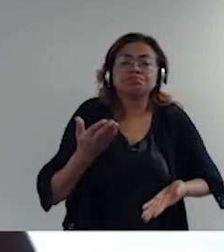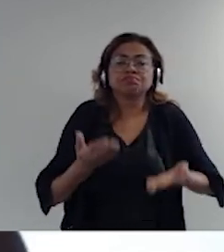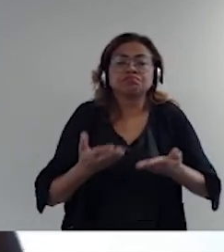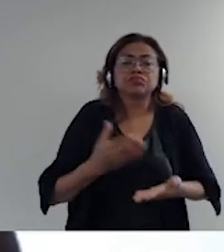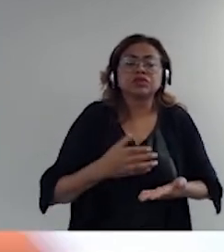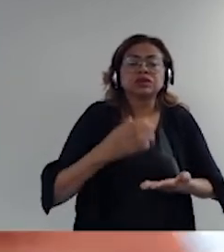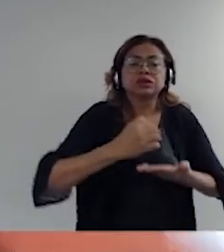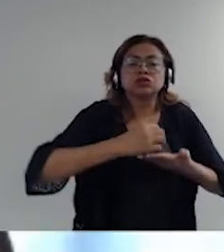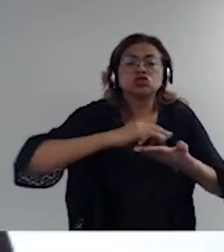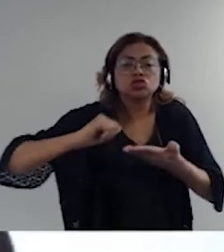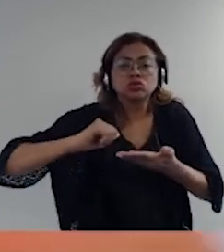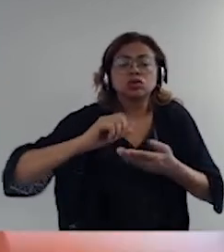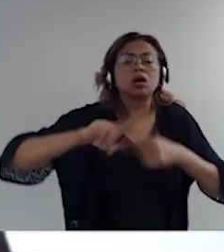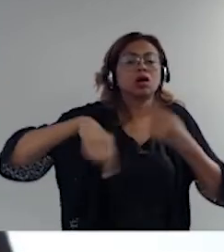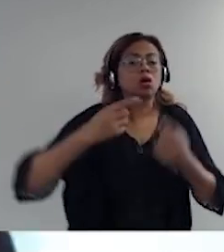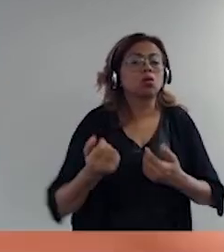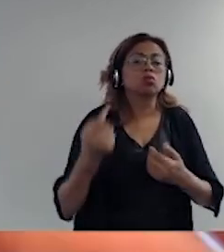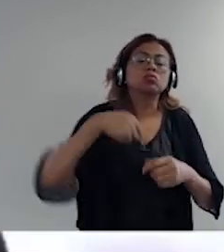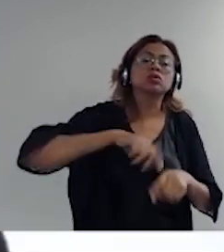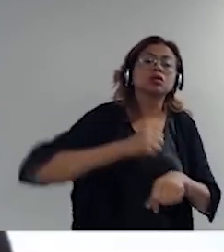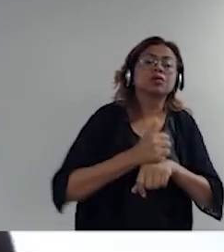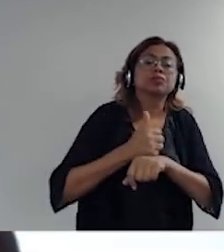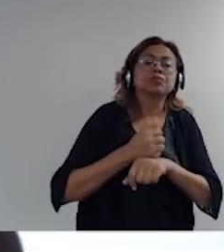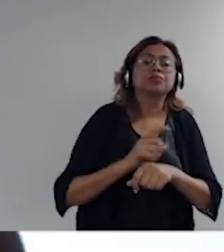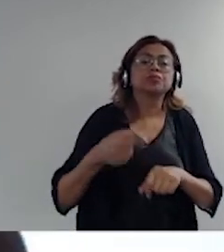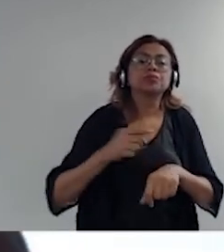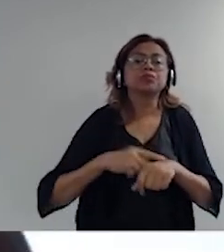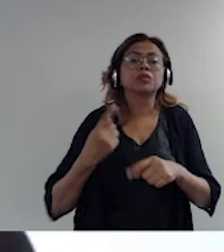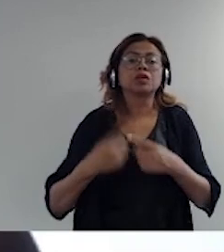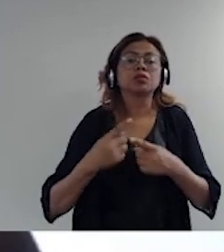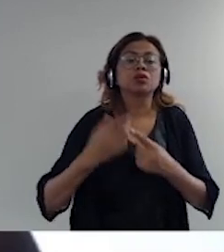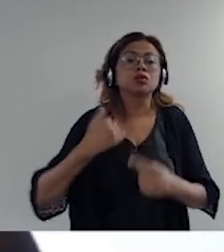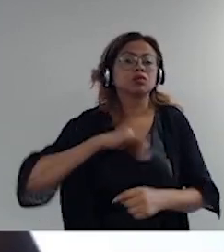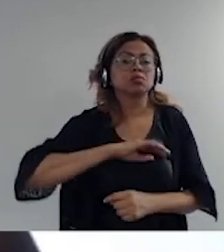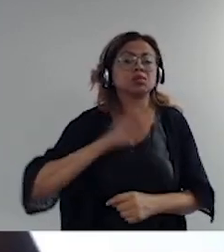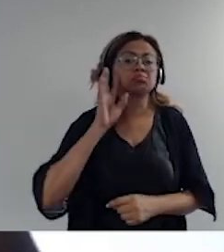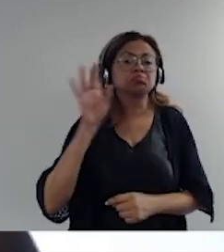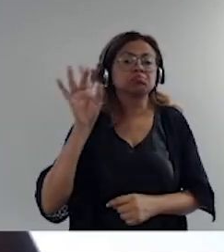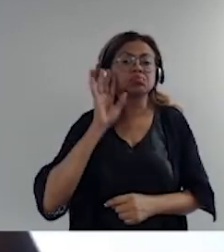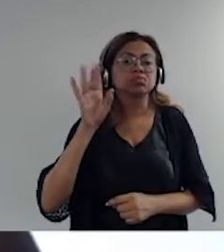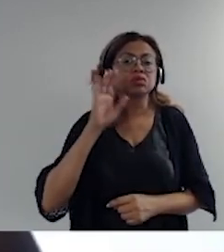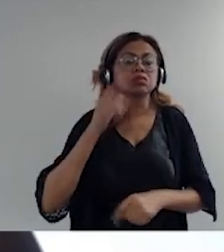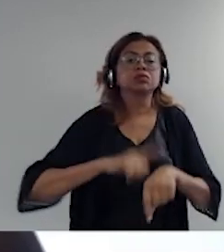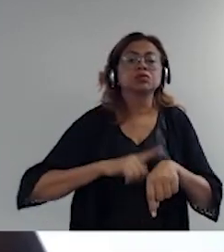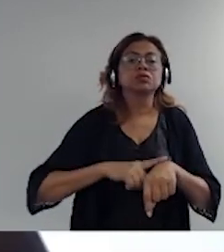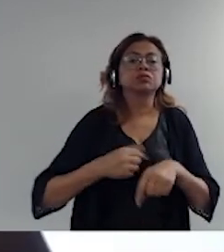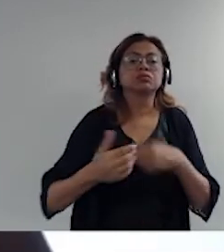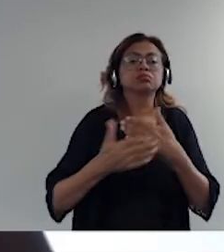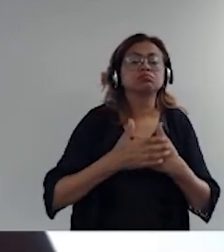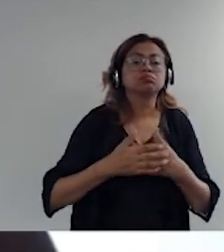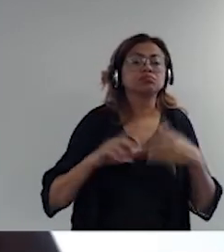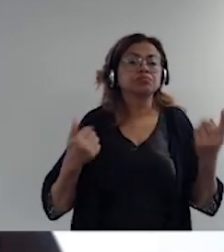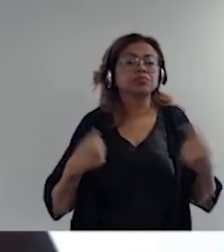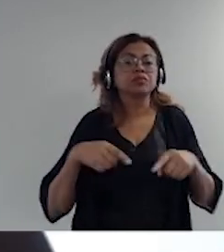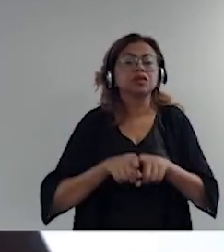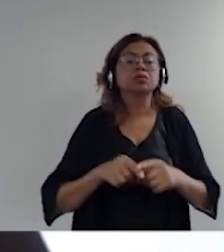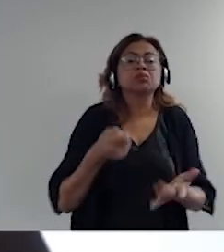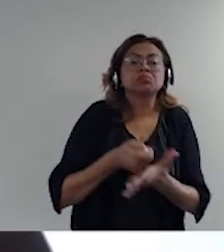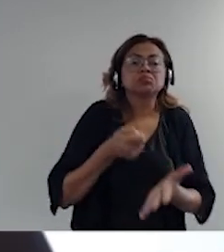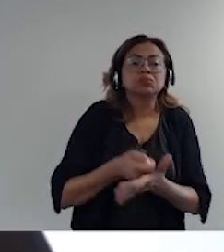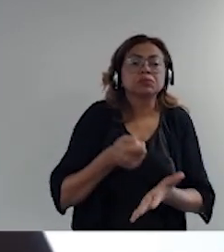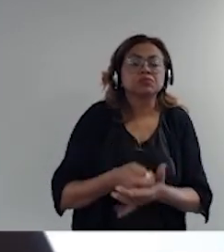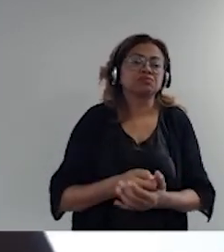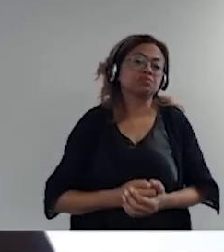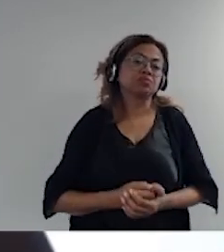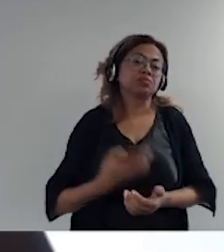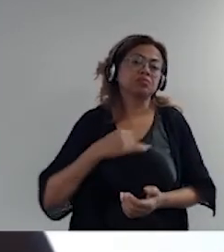suspender, porque nós estamos sempre tendo reflexões sobre esses prazos e sobre exigências, né,